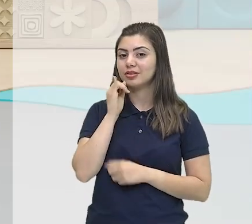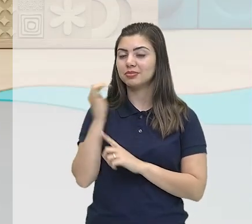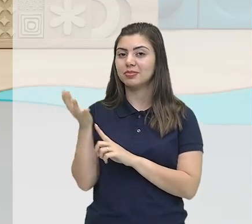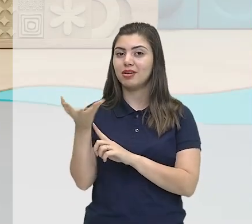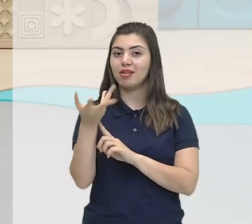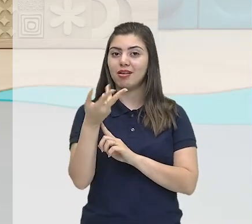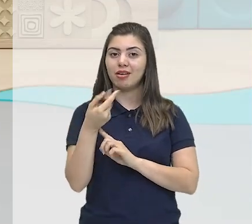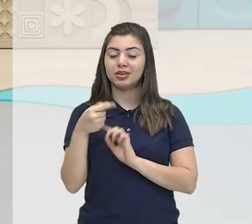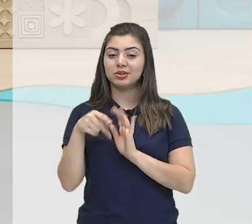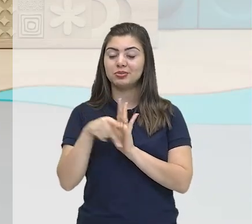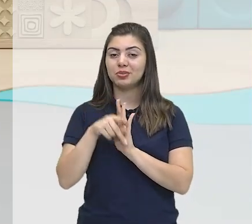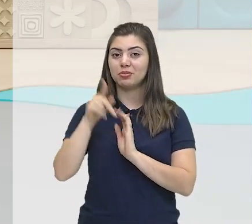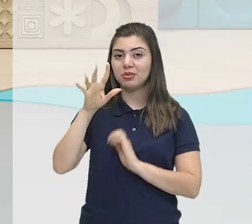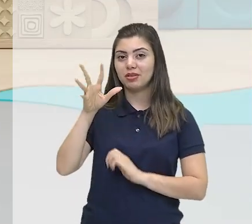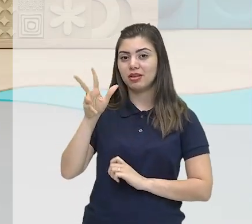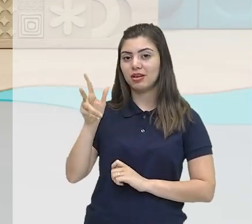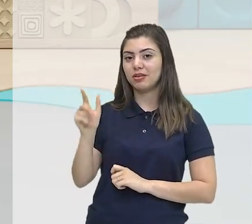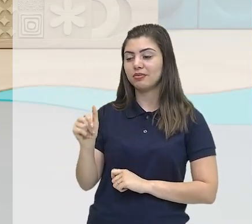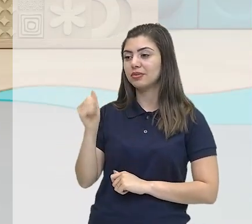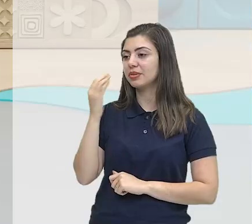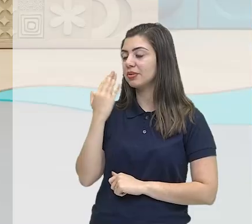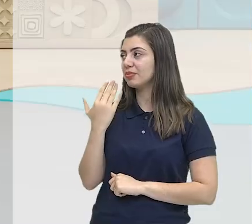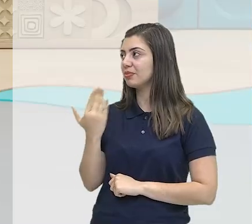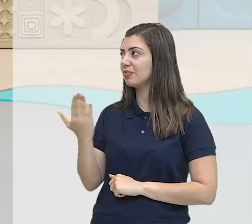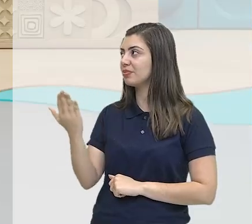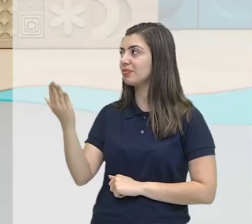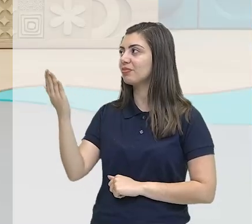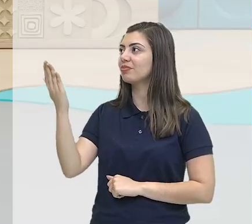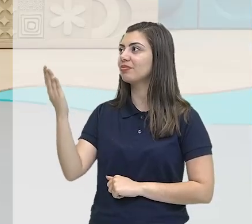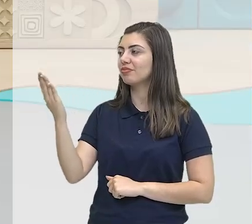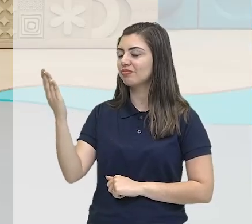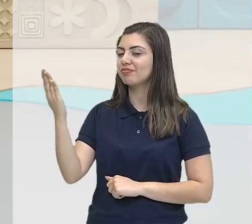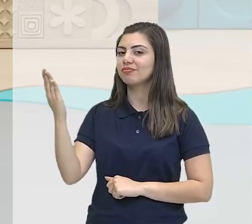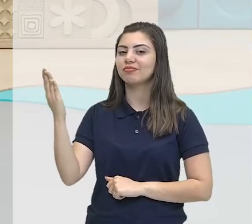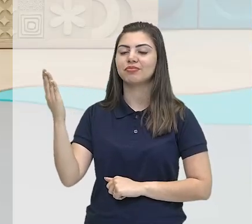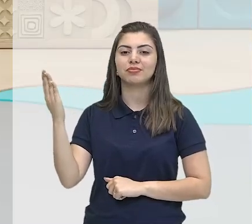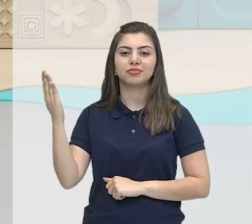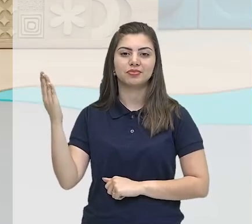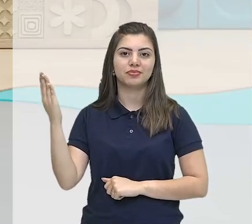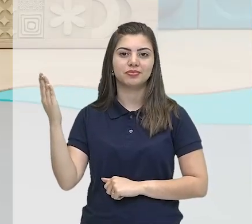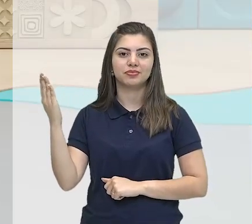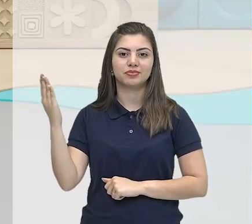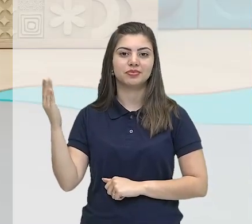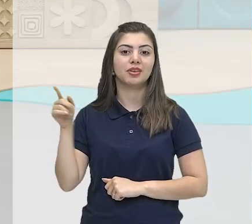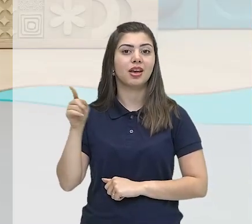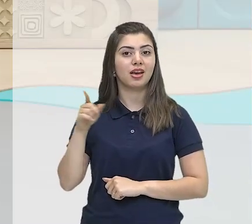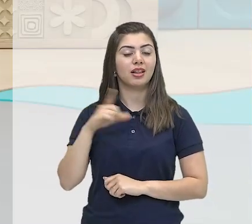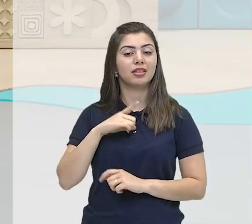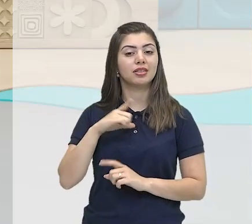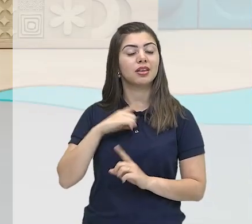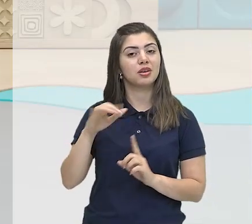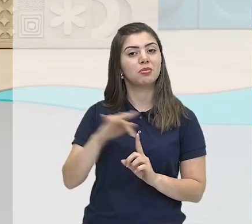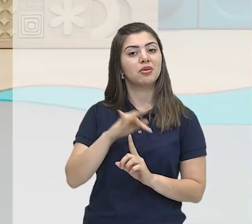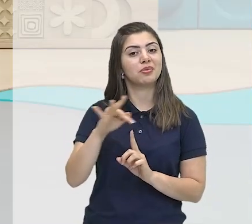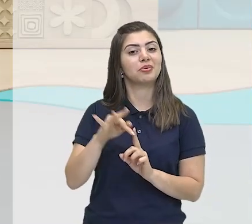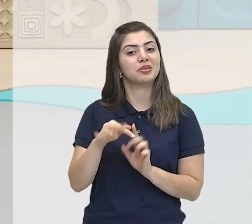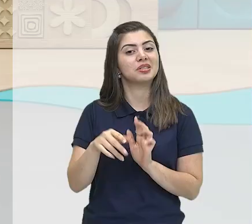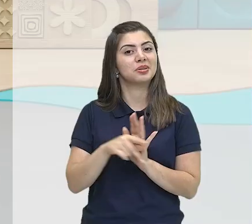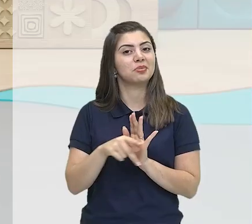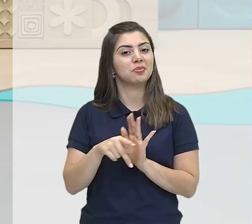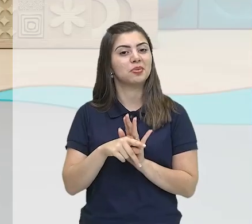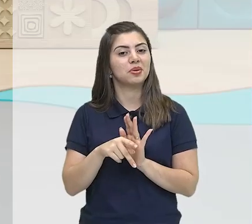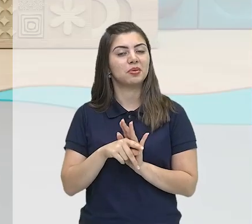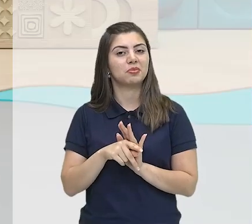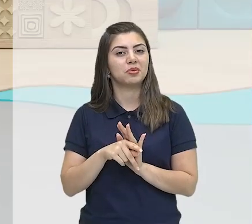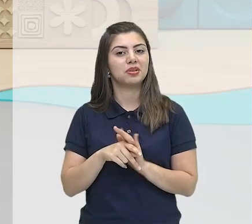arte africana, que também ela é utilizada, ela tem uma função utilitária, assim como